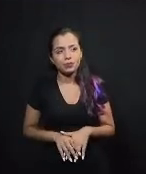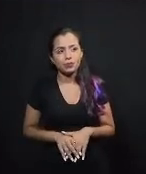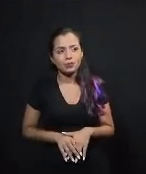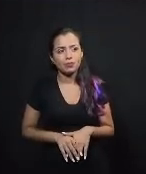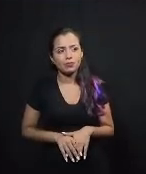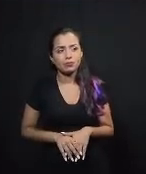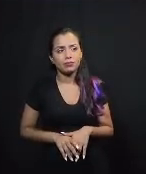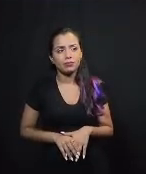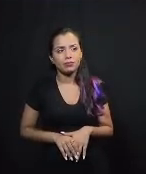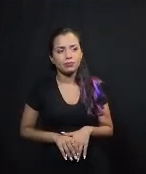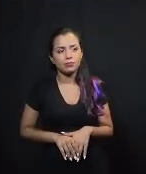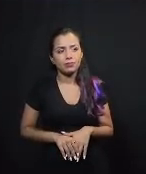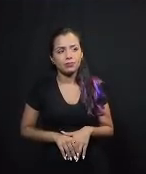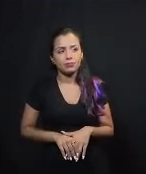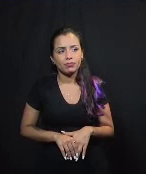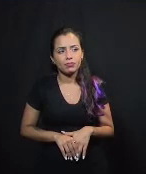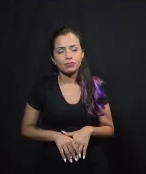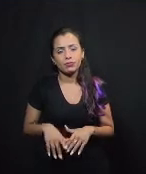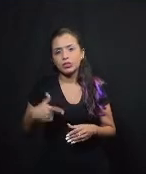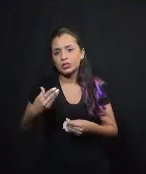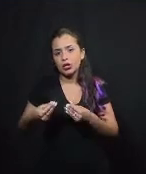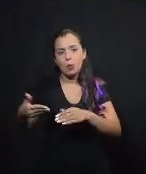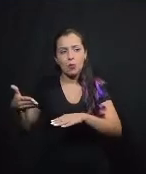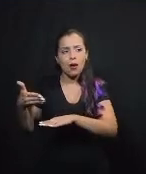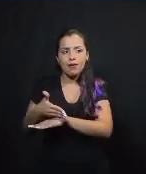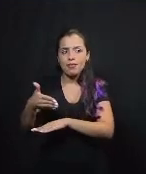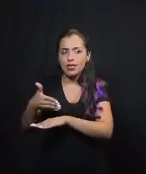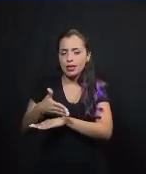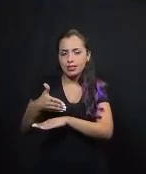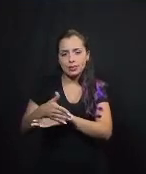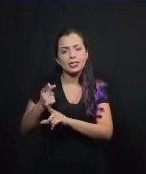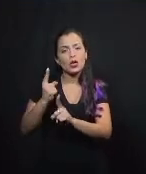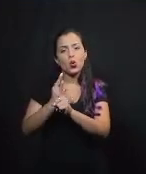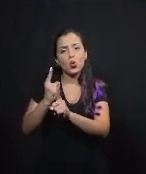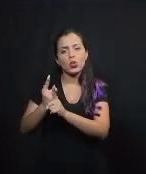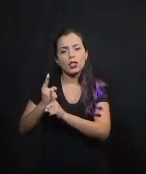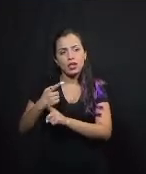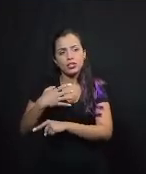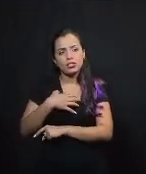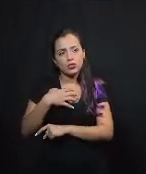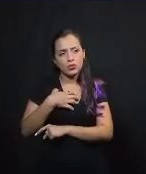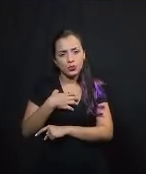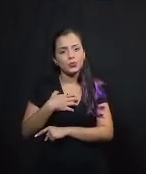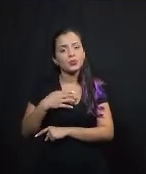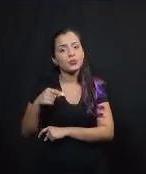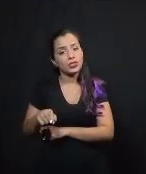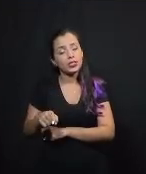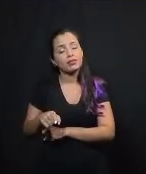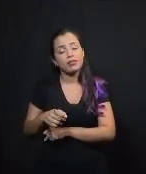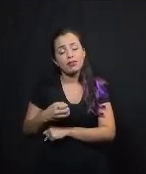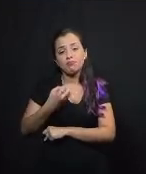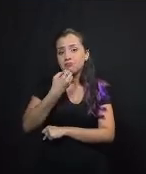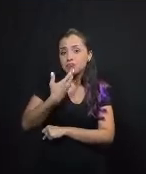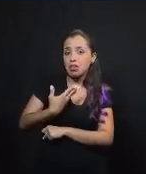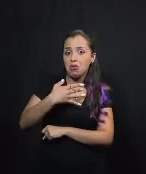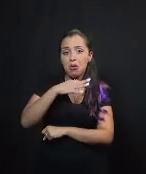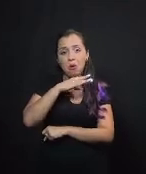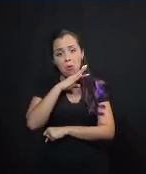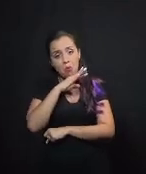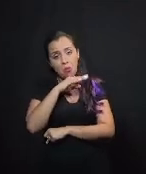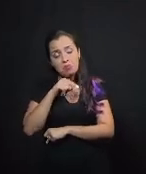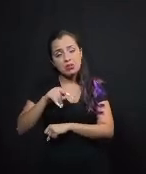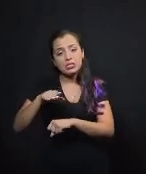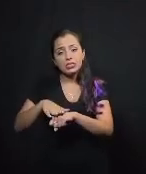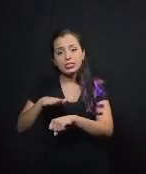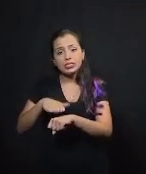Professor... Tem que entrar nisso e tem que encontrar essas formas. E isso tem, bem ou mal, isso tem sido feito. Foi lançado